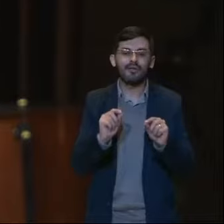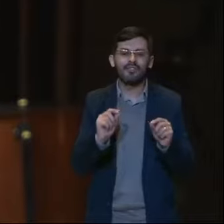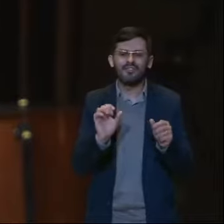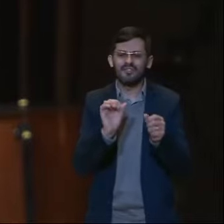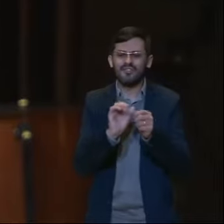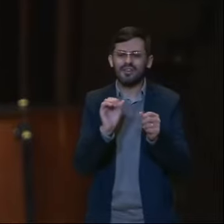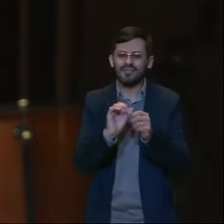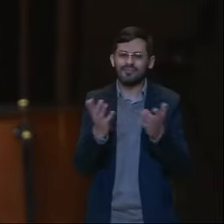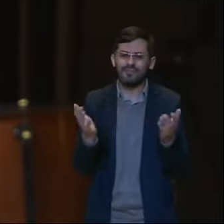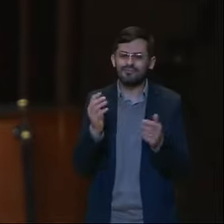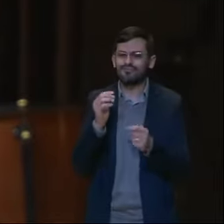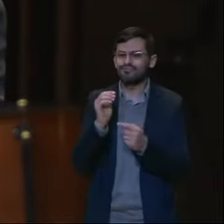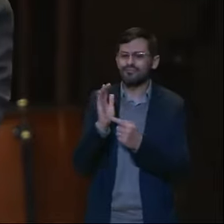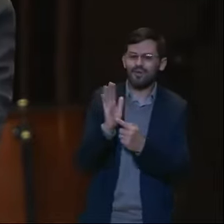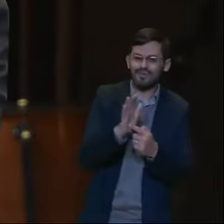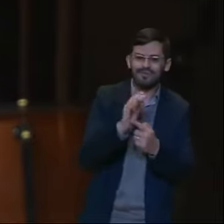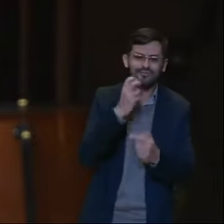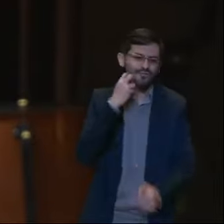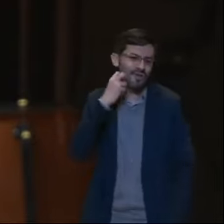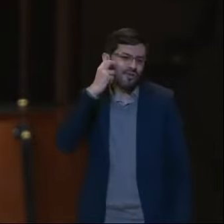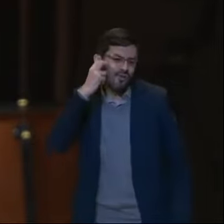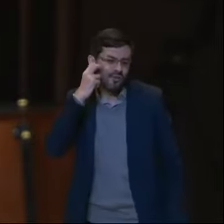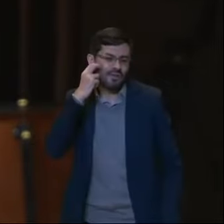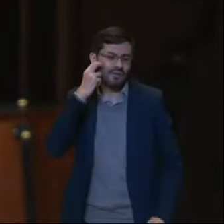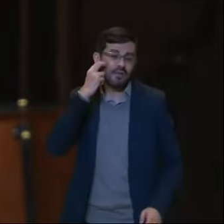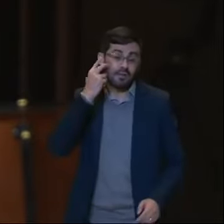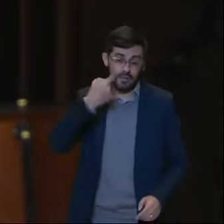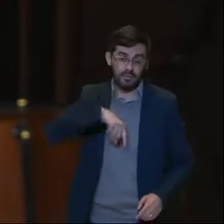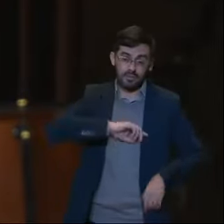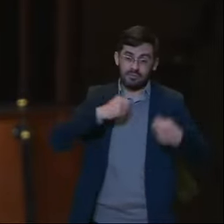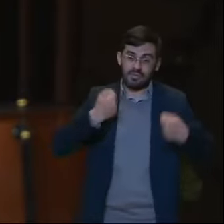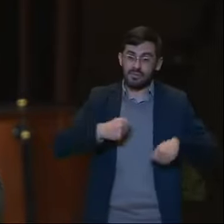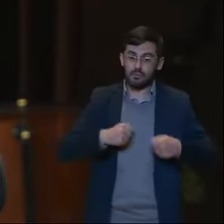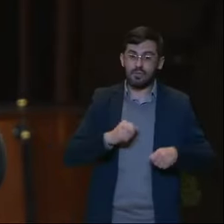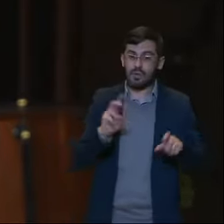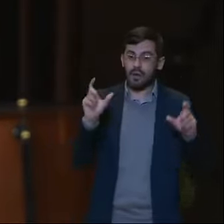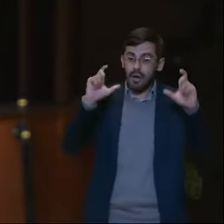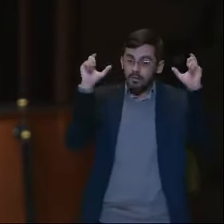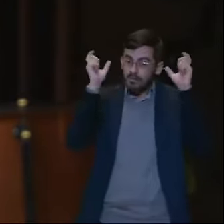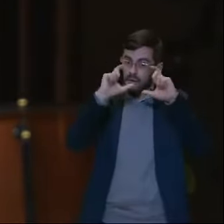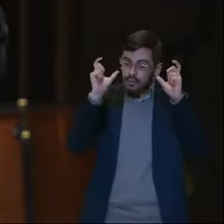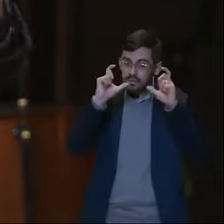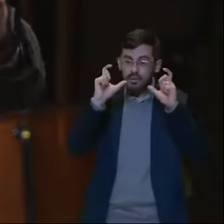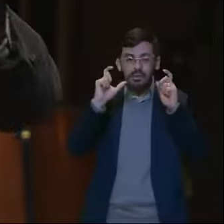E nós precisamos ser muito zelosos com isso, muito cuidadosos com isso, para que